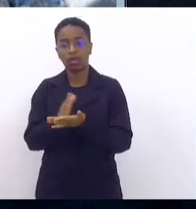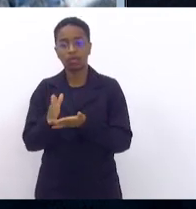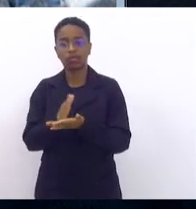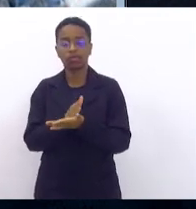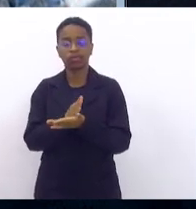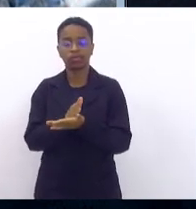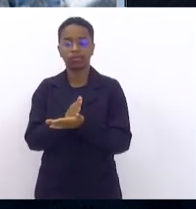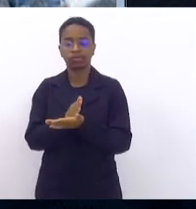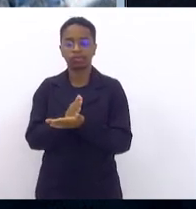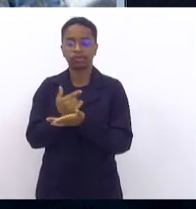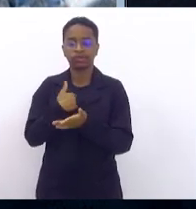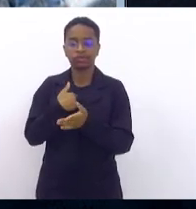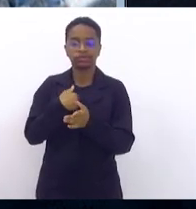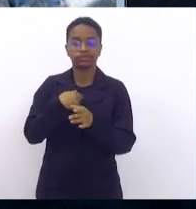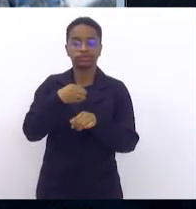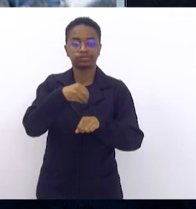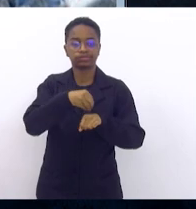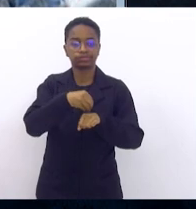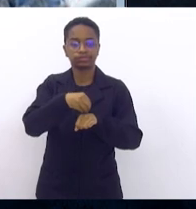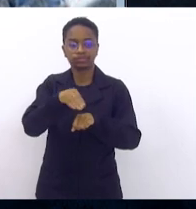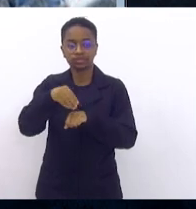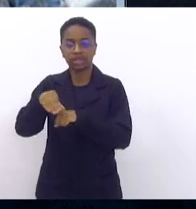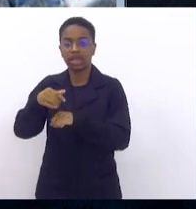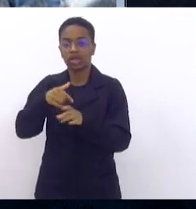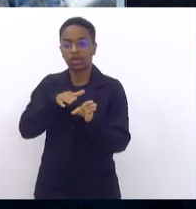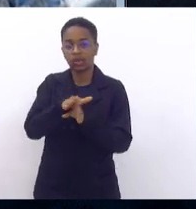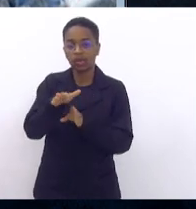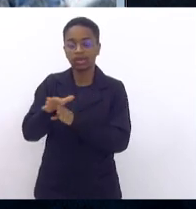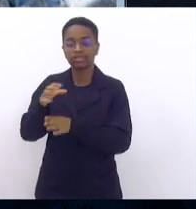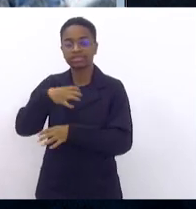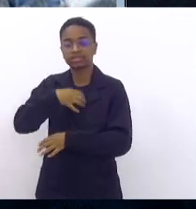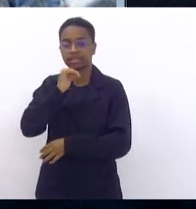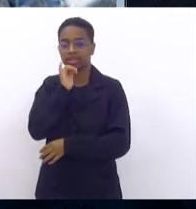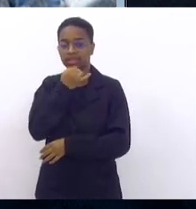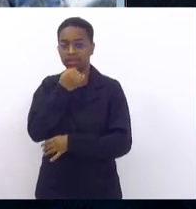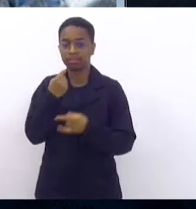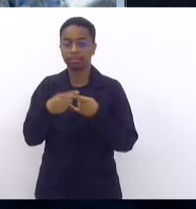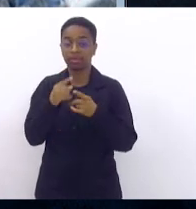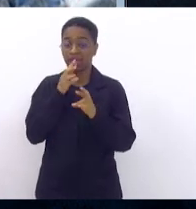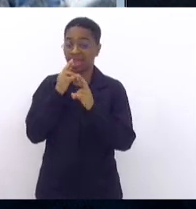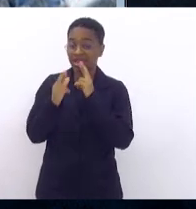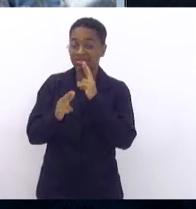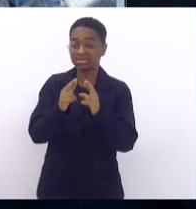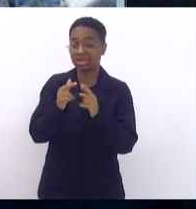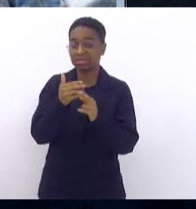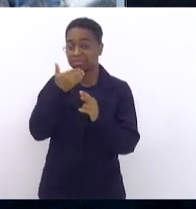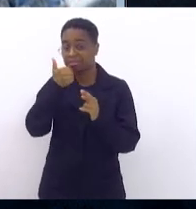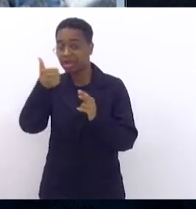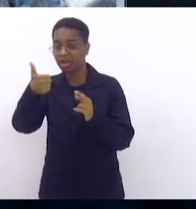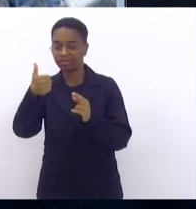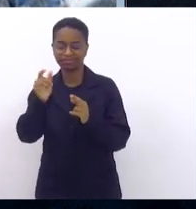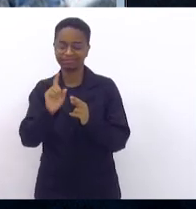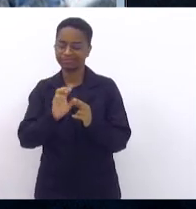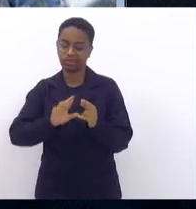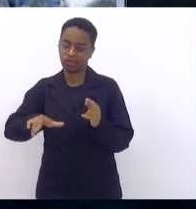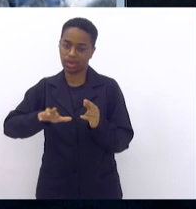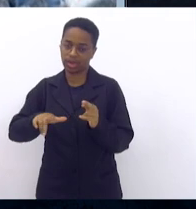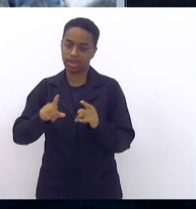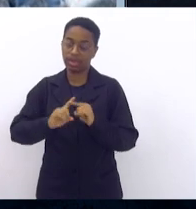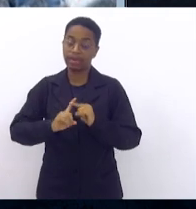E cada vez que eu invisto nessa orientação eu me entristeço porque os resultados não são os melhores embora